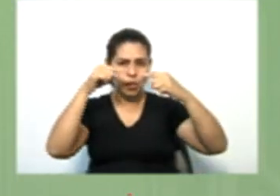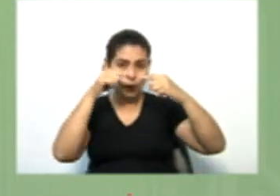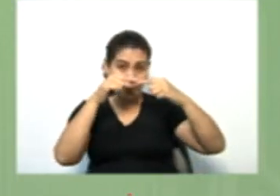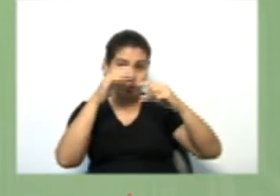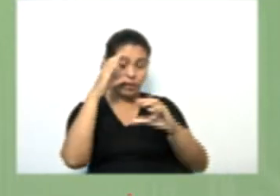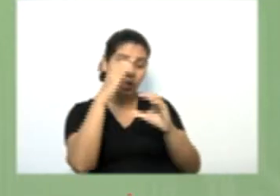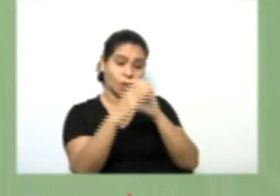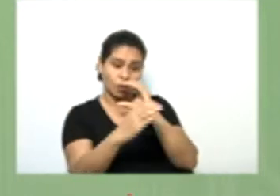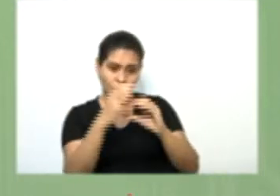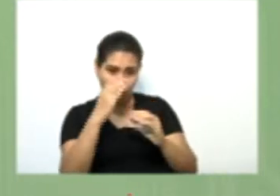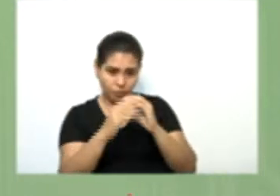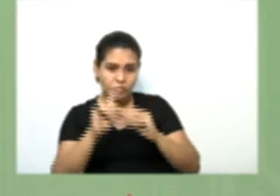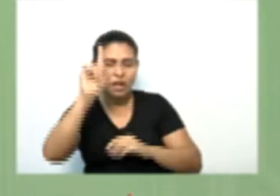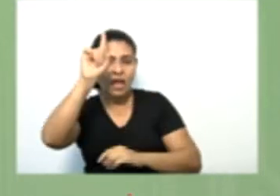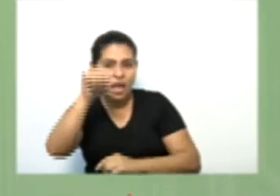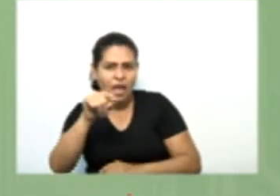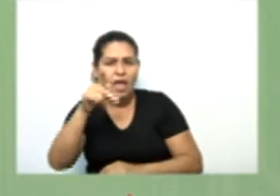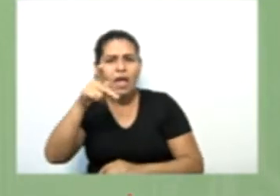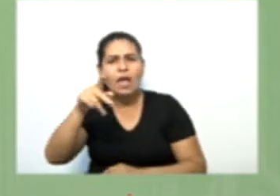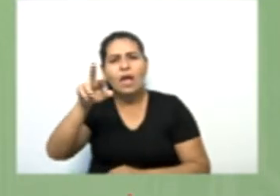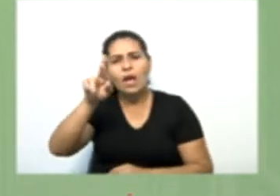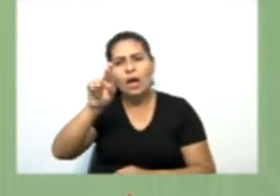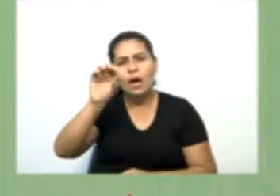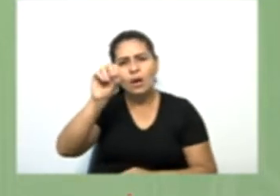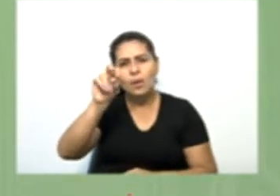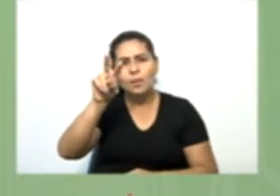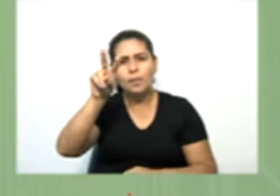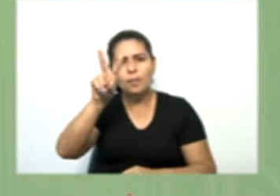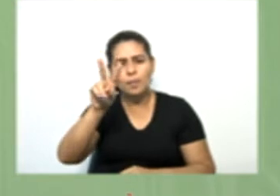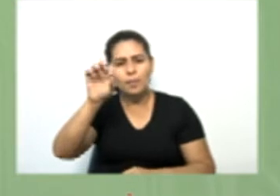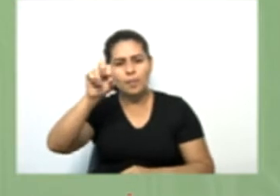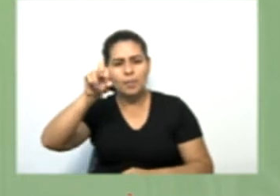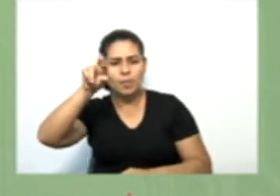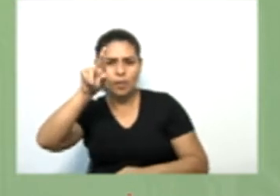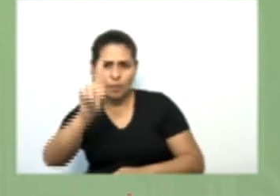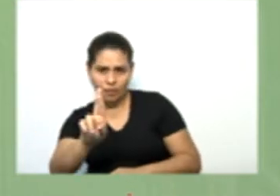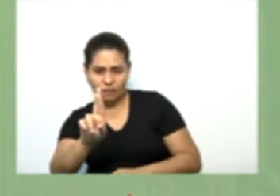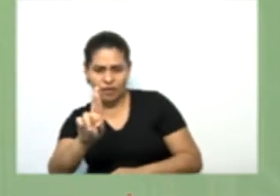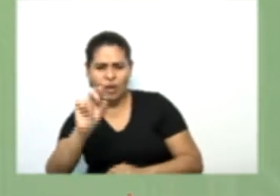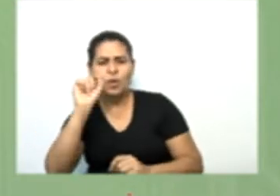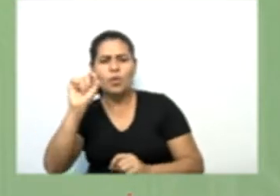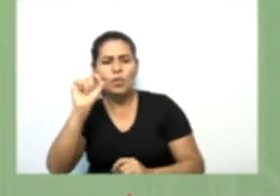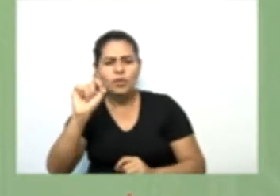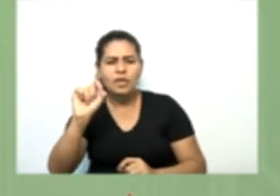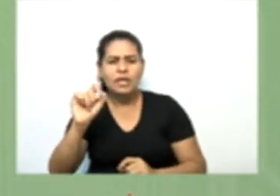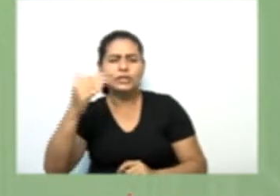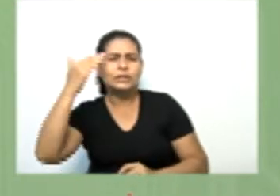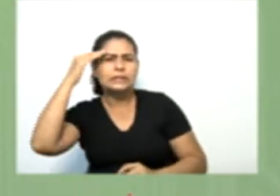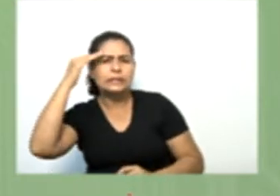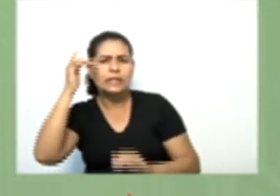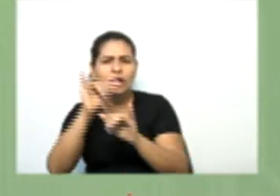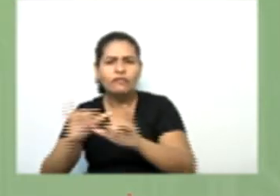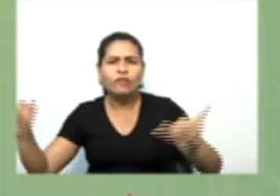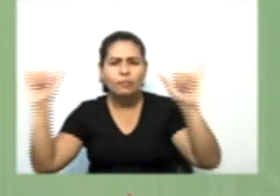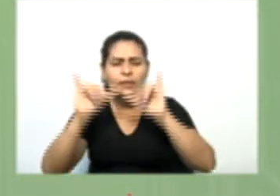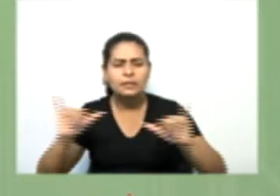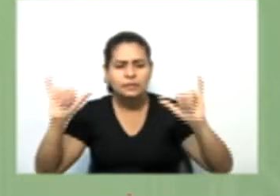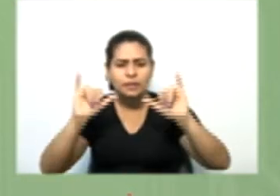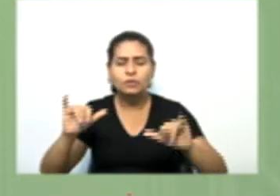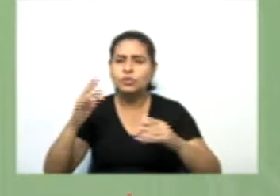de prover, tá certo? De prover o entendimento por meio da informação sobre